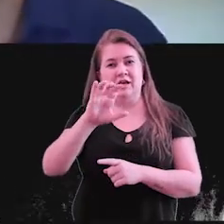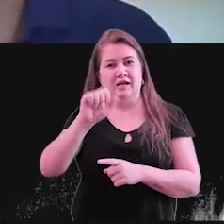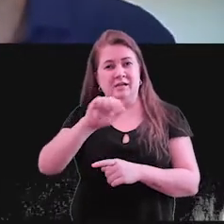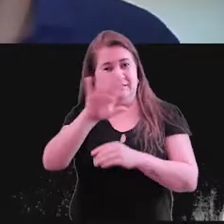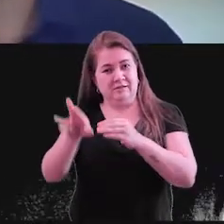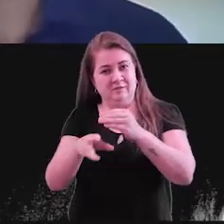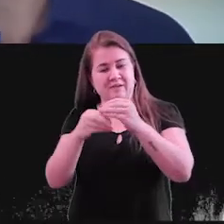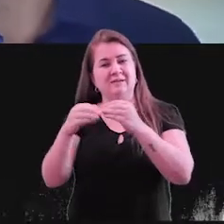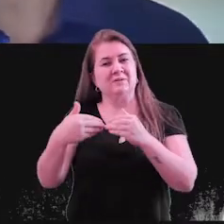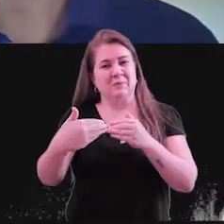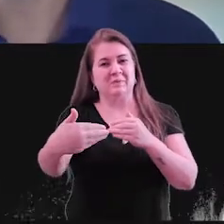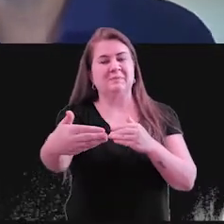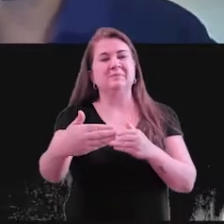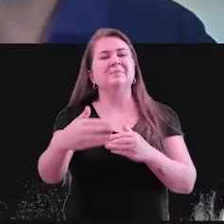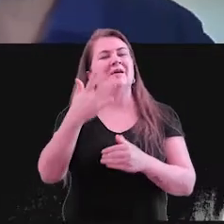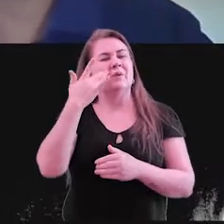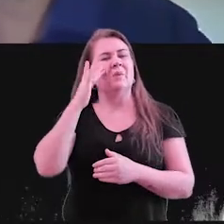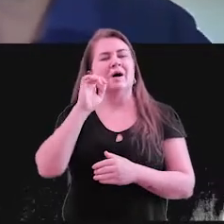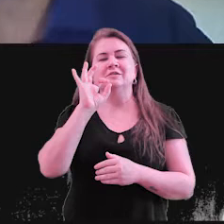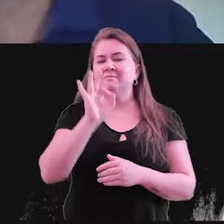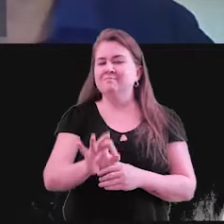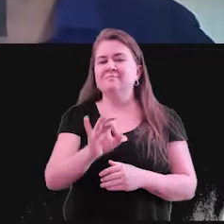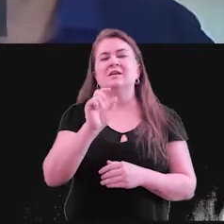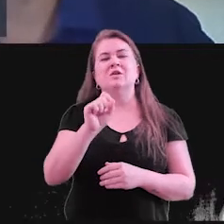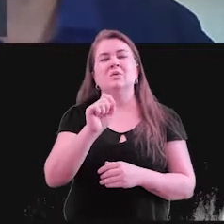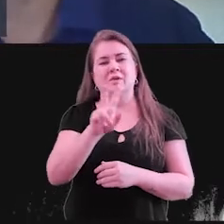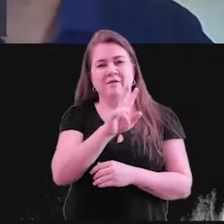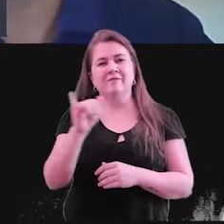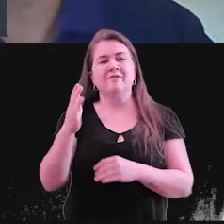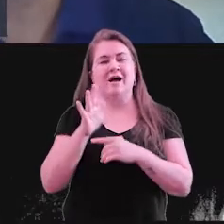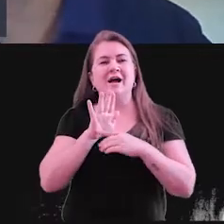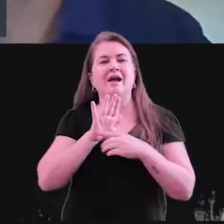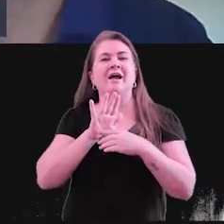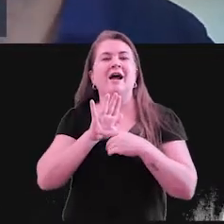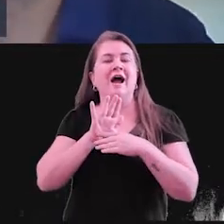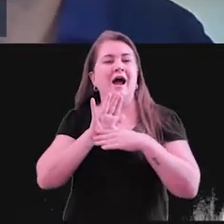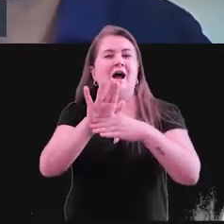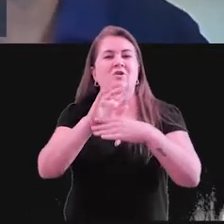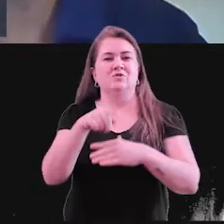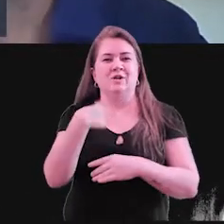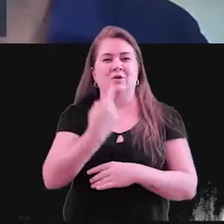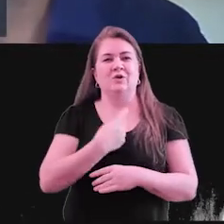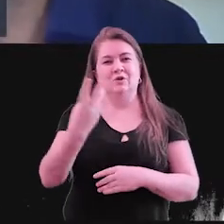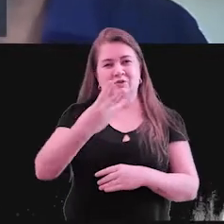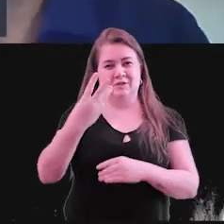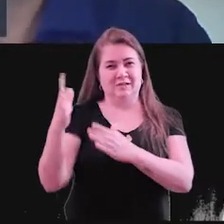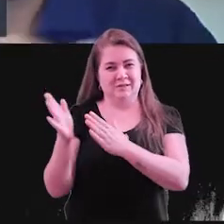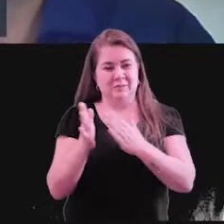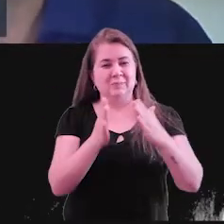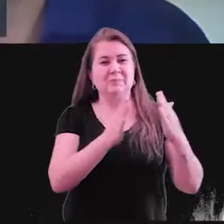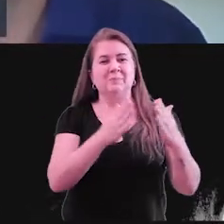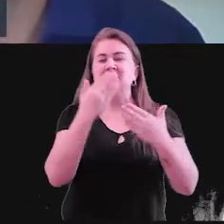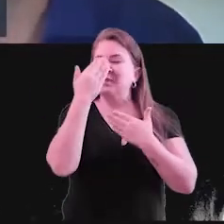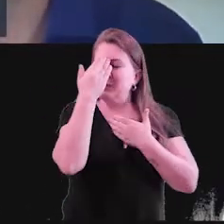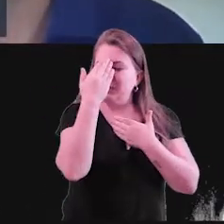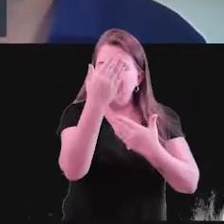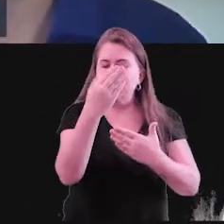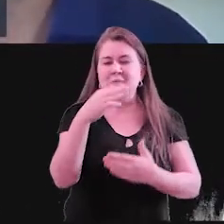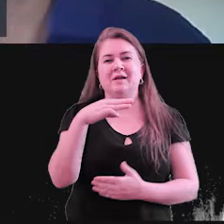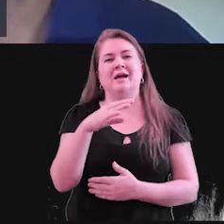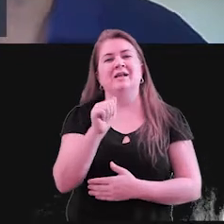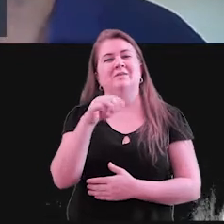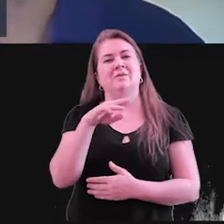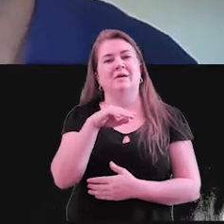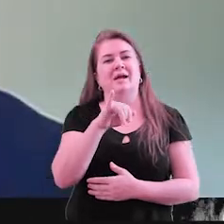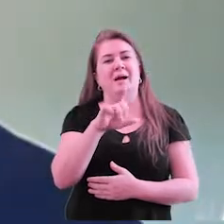terceiro momento. Então, muitíssimo obrigado mais uma vez, Camila. Nós nos vemos já já e ouviremos agora